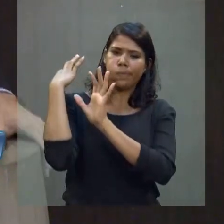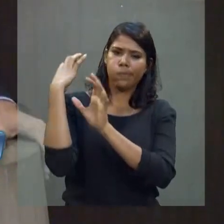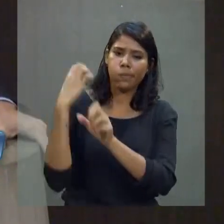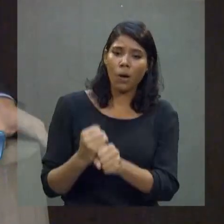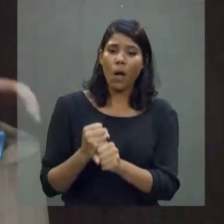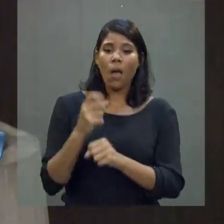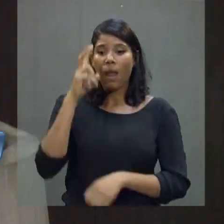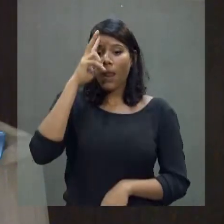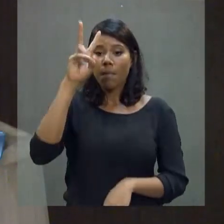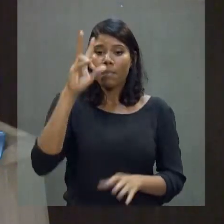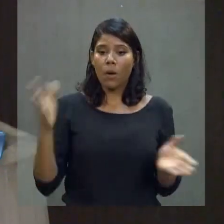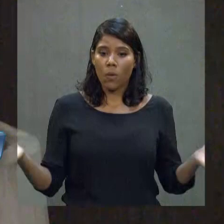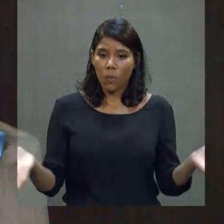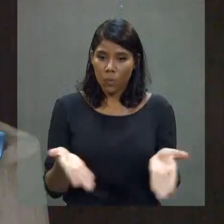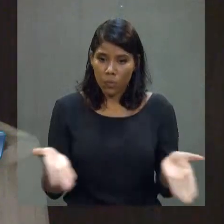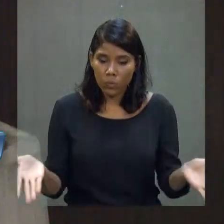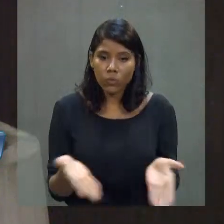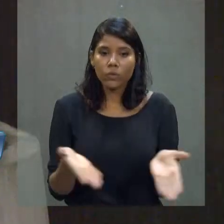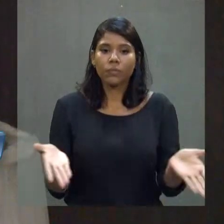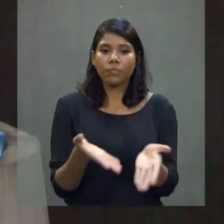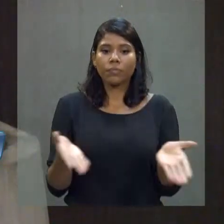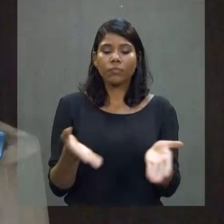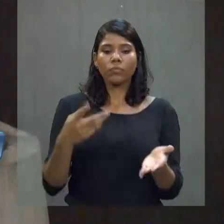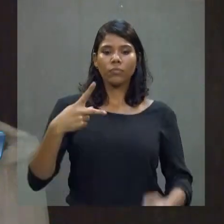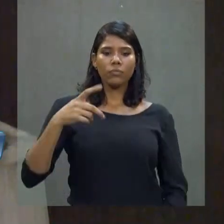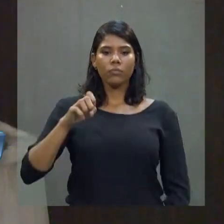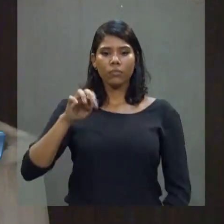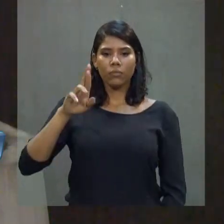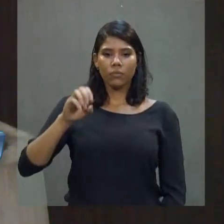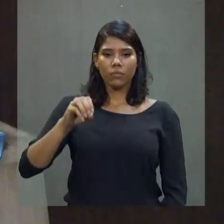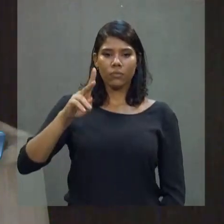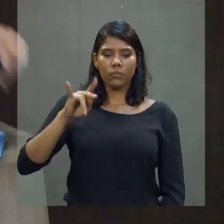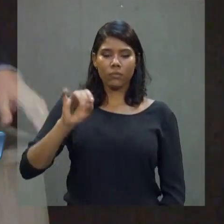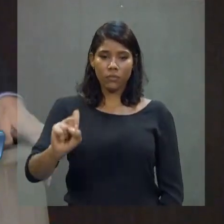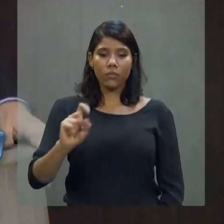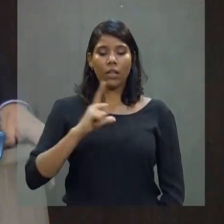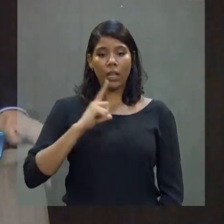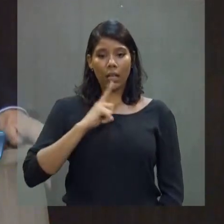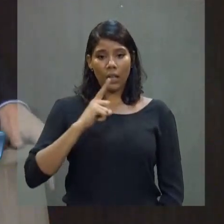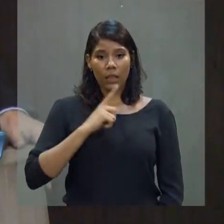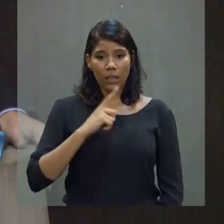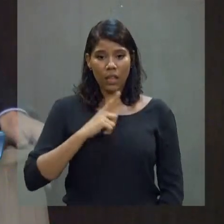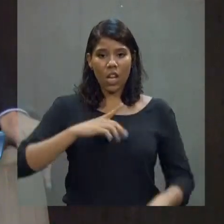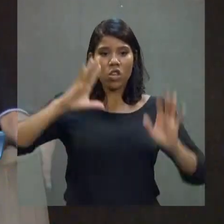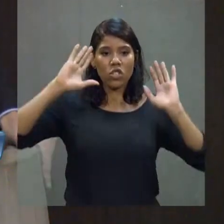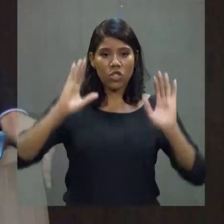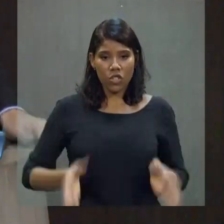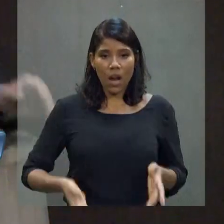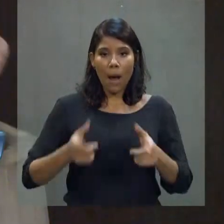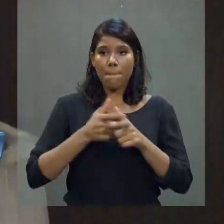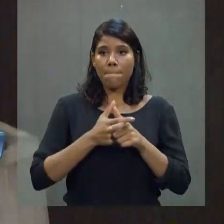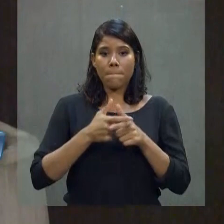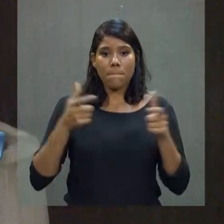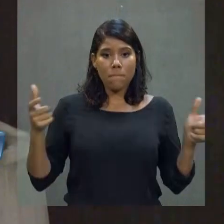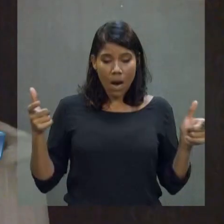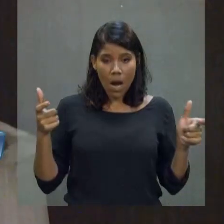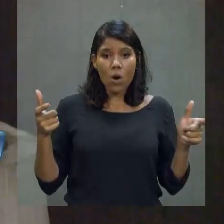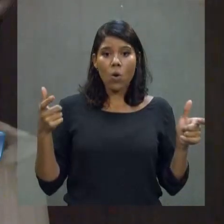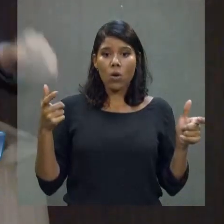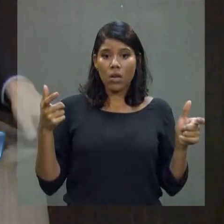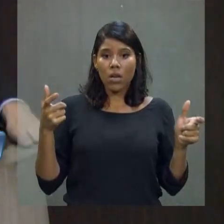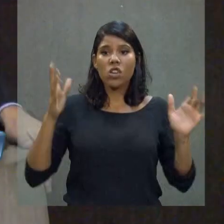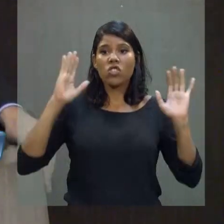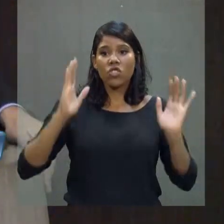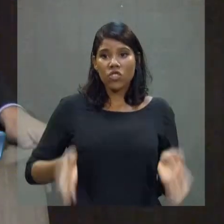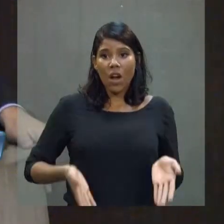Vamos lembrar que hoje, a Petrobras ela já tem uma grande parte das suas ações em